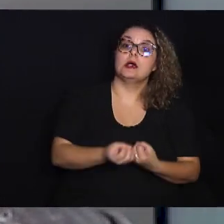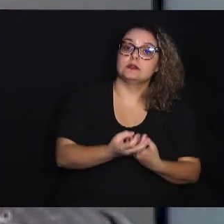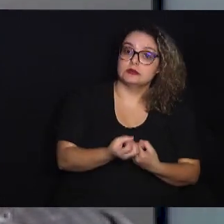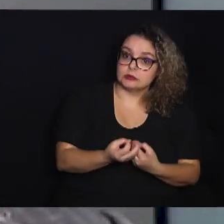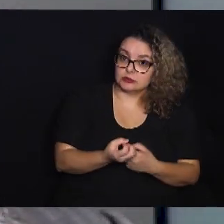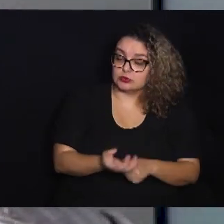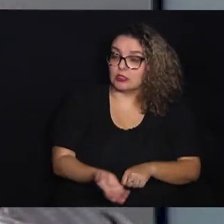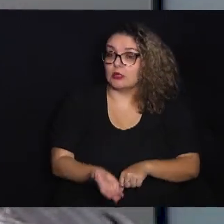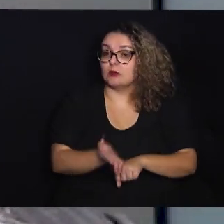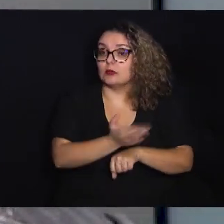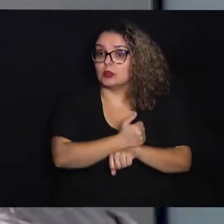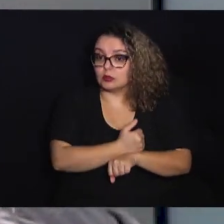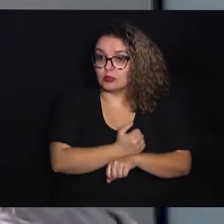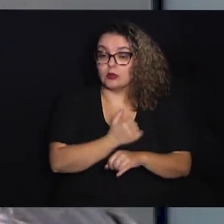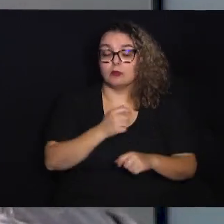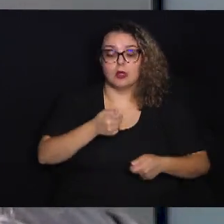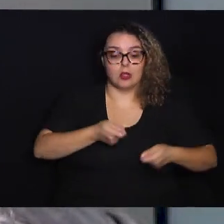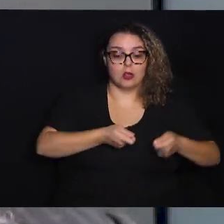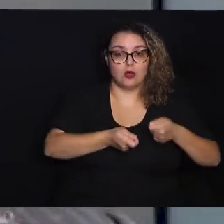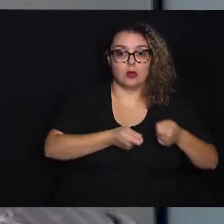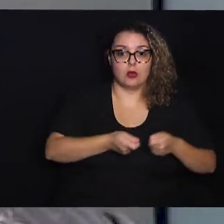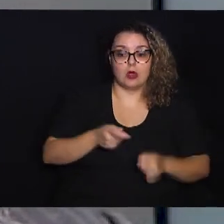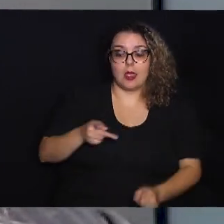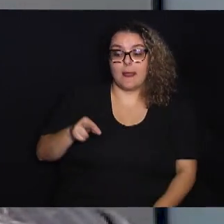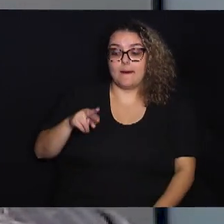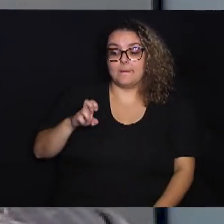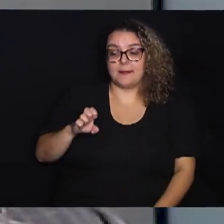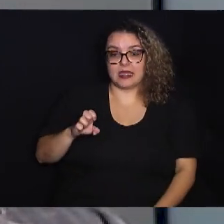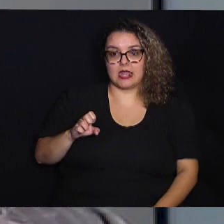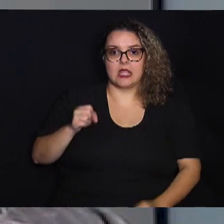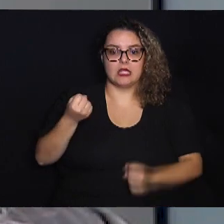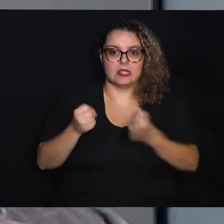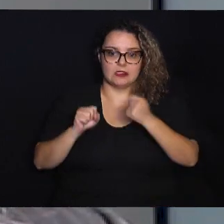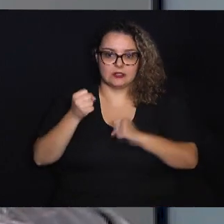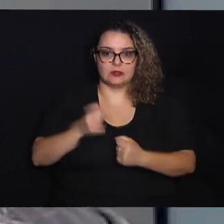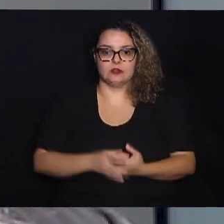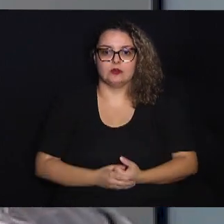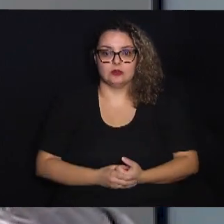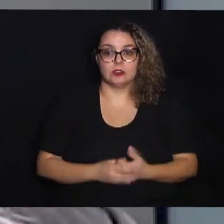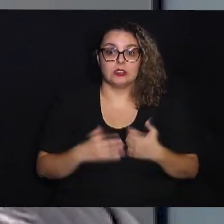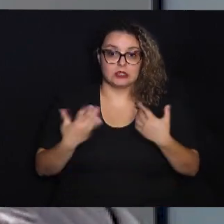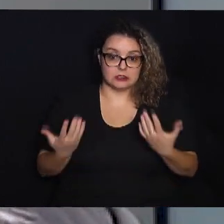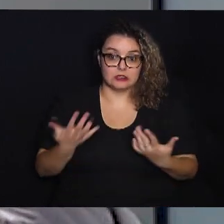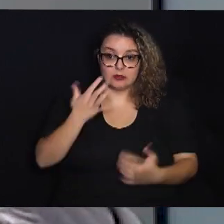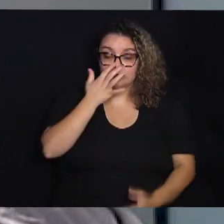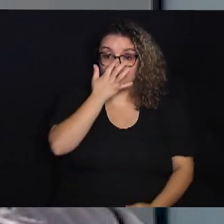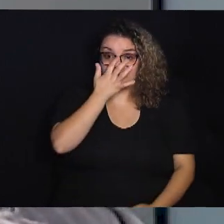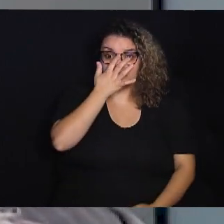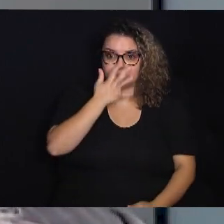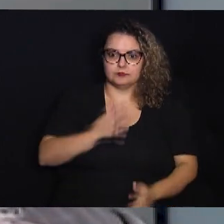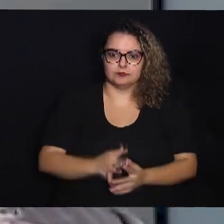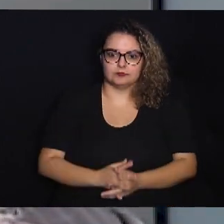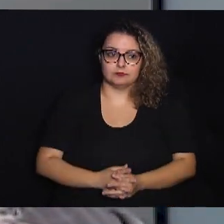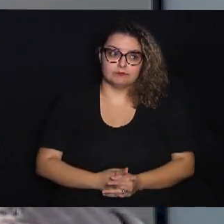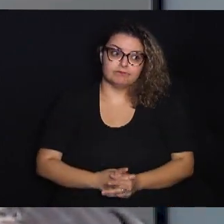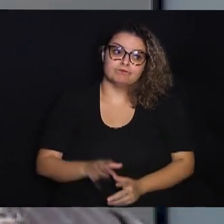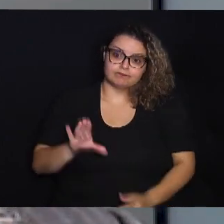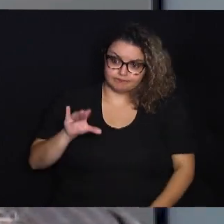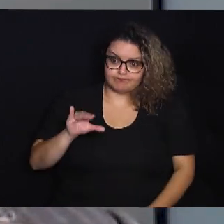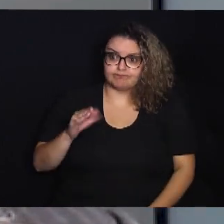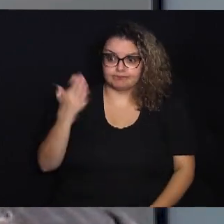consideração os dados, né? Medidos na era pré-industrial. Então,